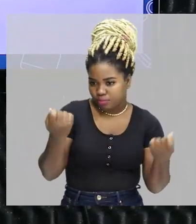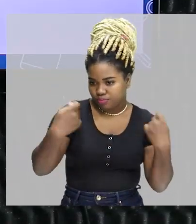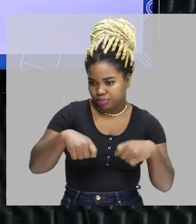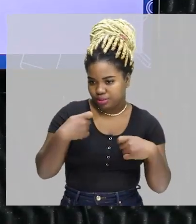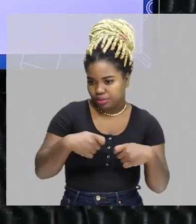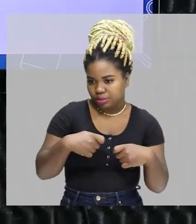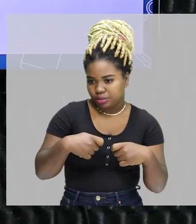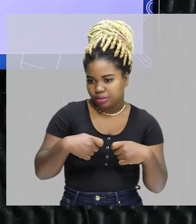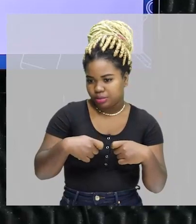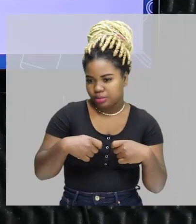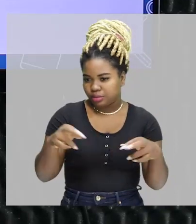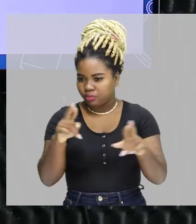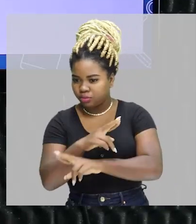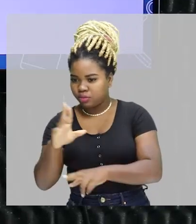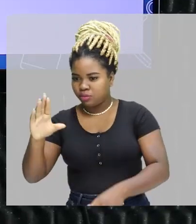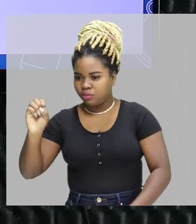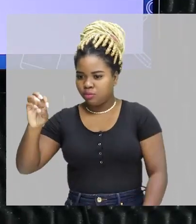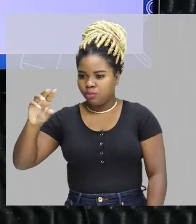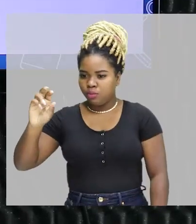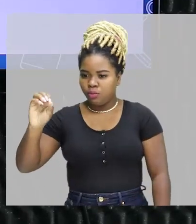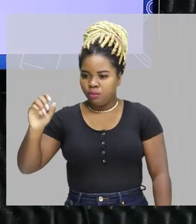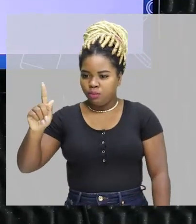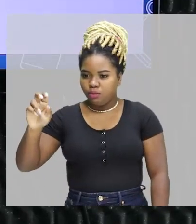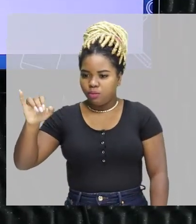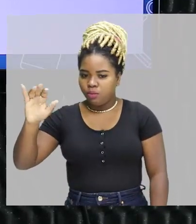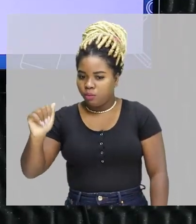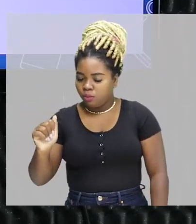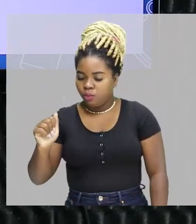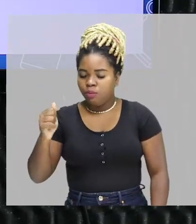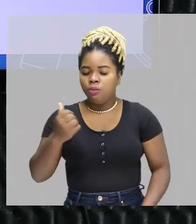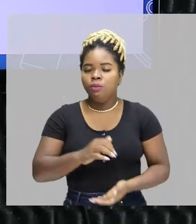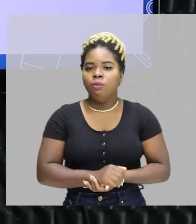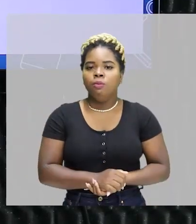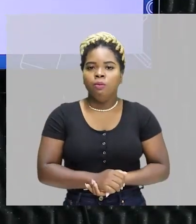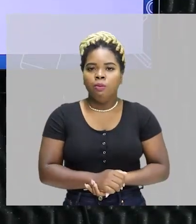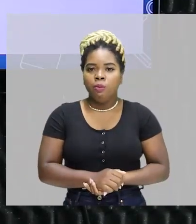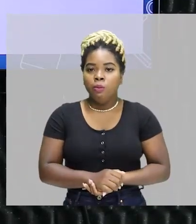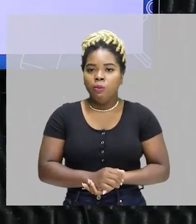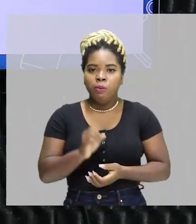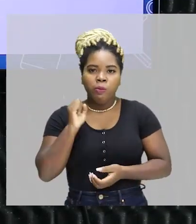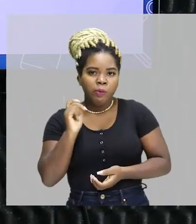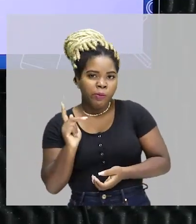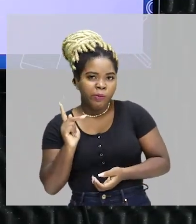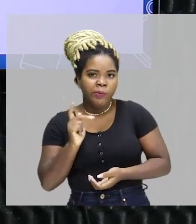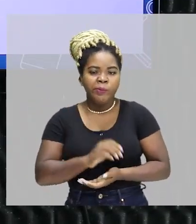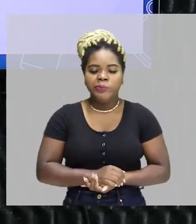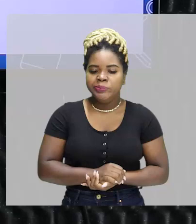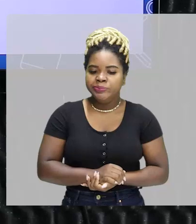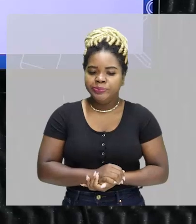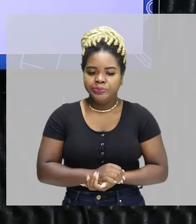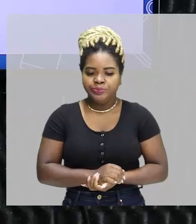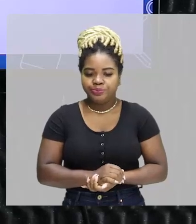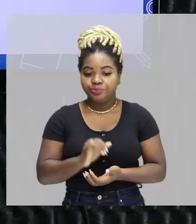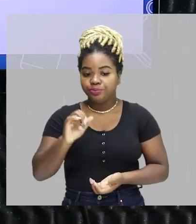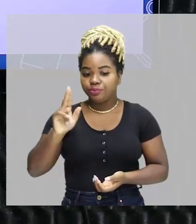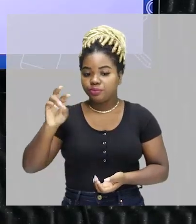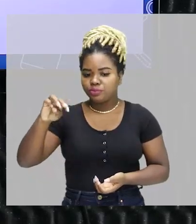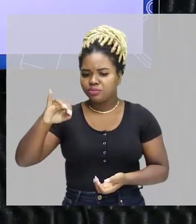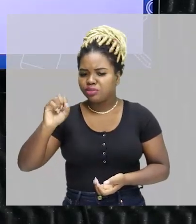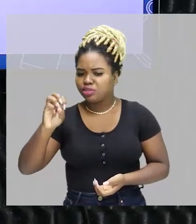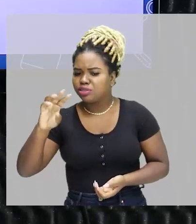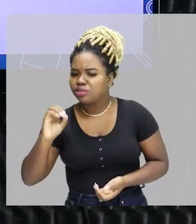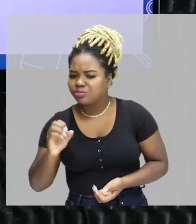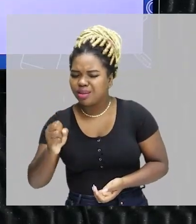cosmogonia. Tem que estar perto desta noção de cosmogonia, correto? Então, o iluminismo já está lá no